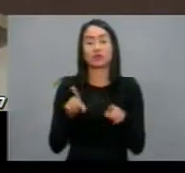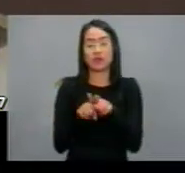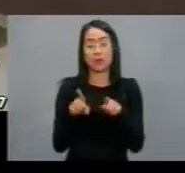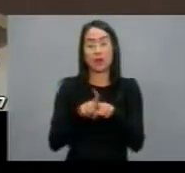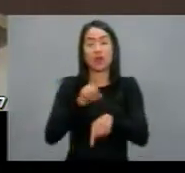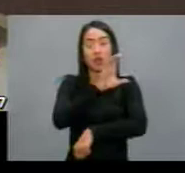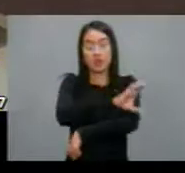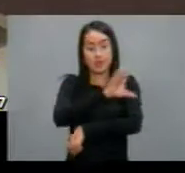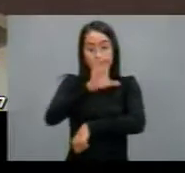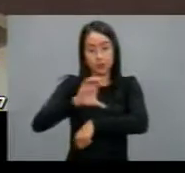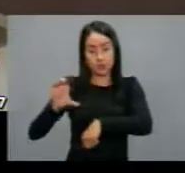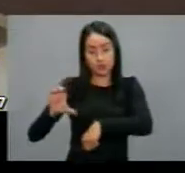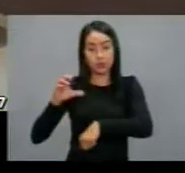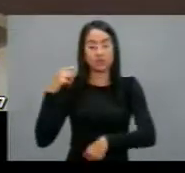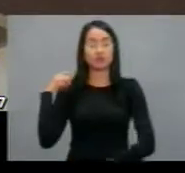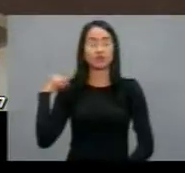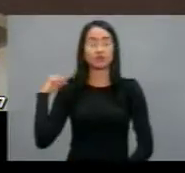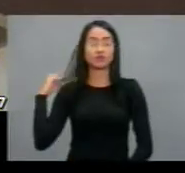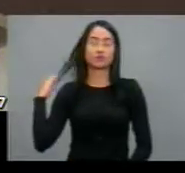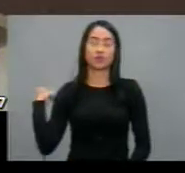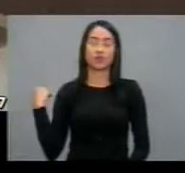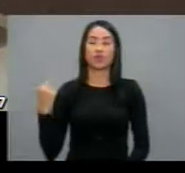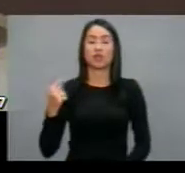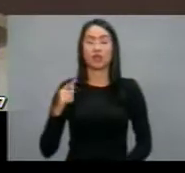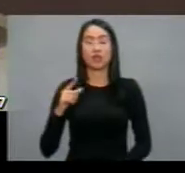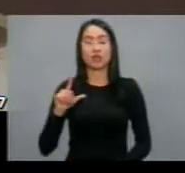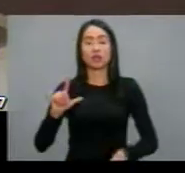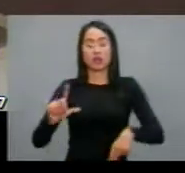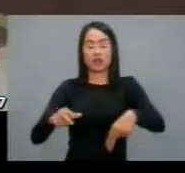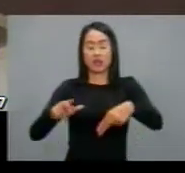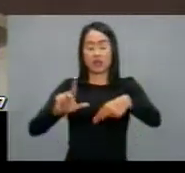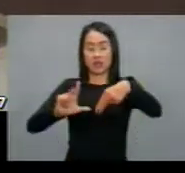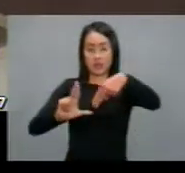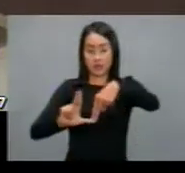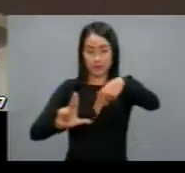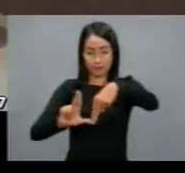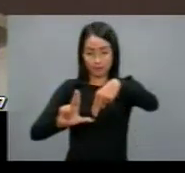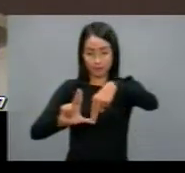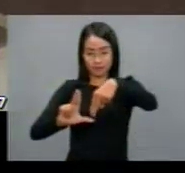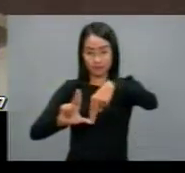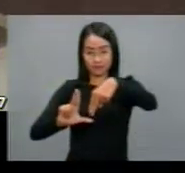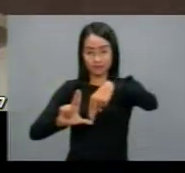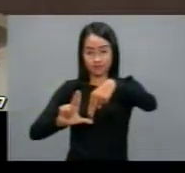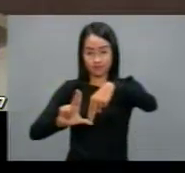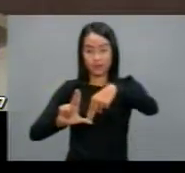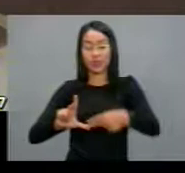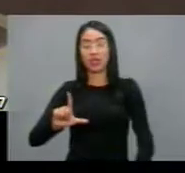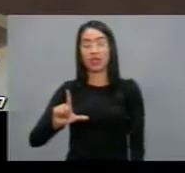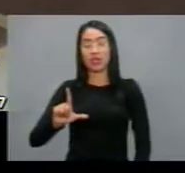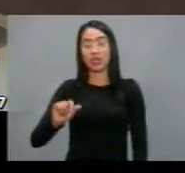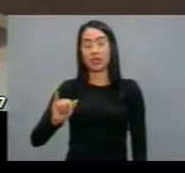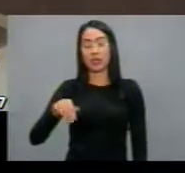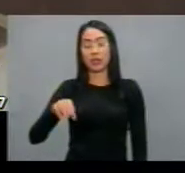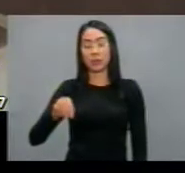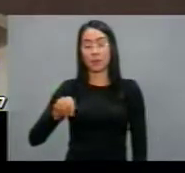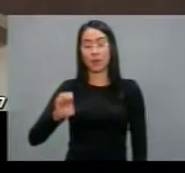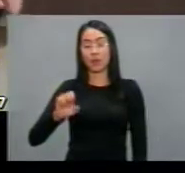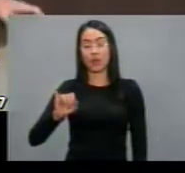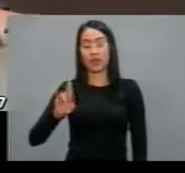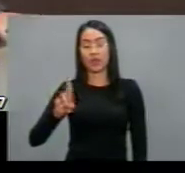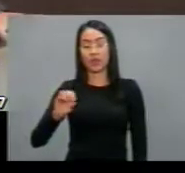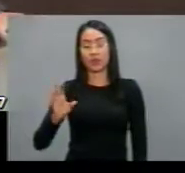Camucim, em Tatajuba, em Limoeiro do Norte. Está para haver, depois de 4 anos de